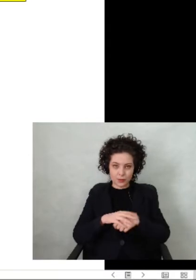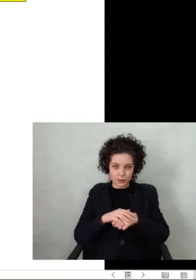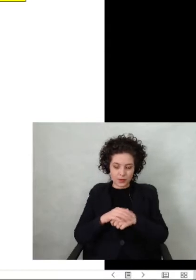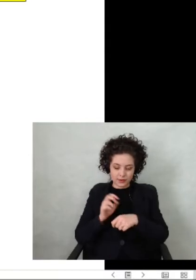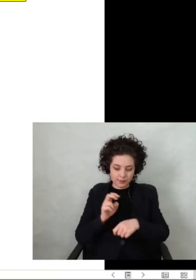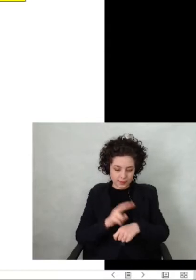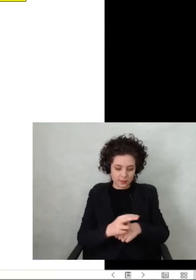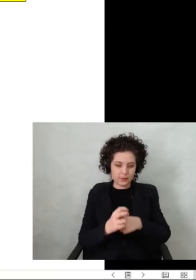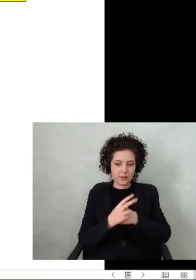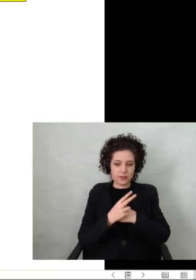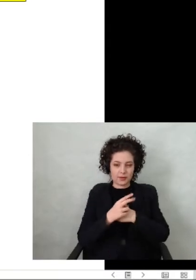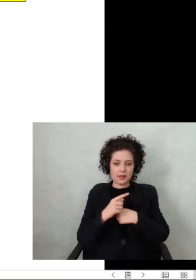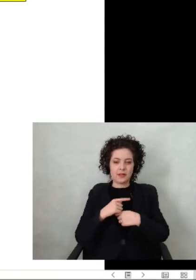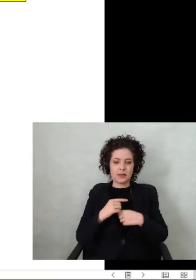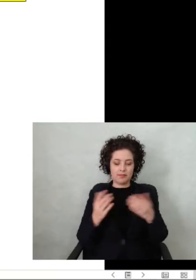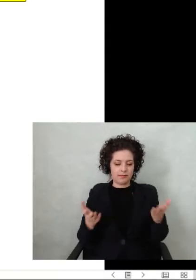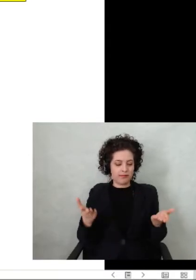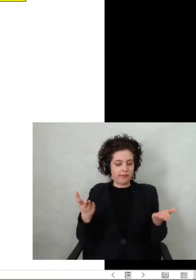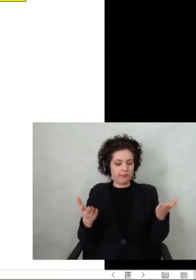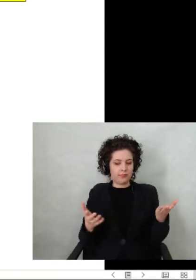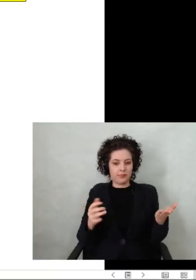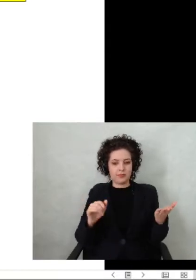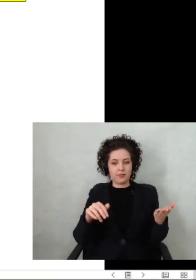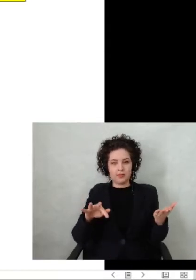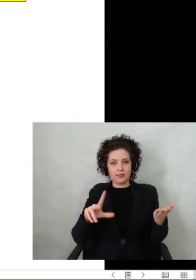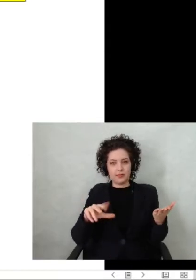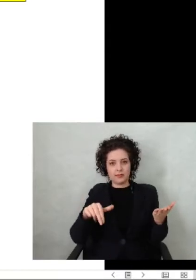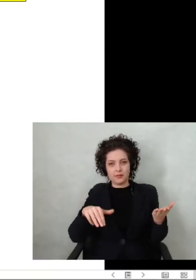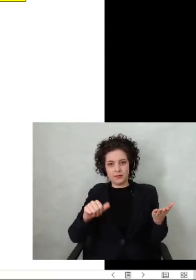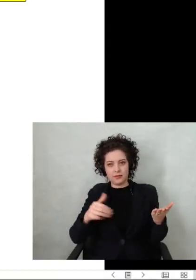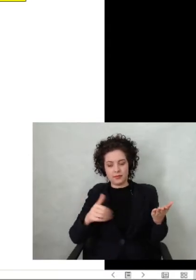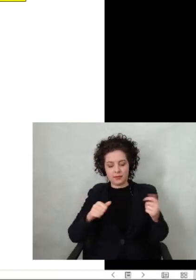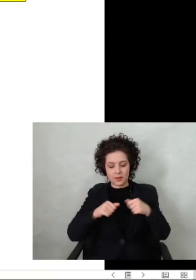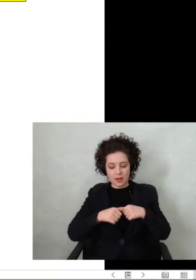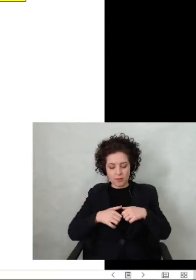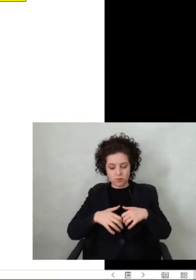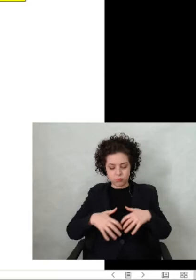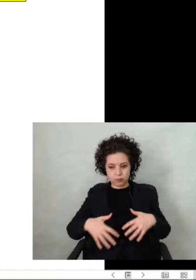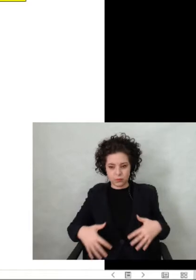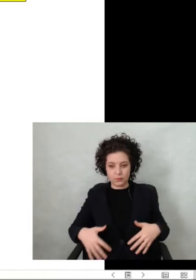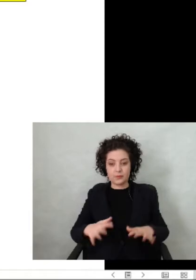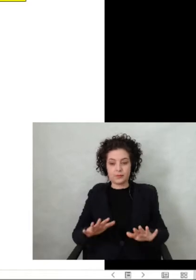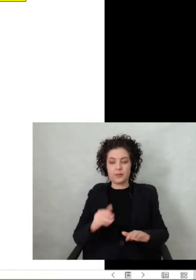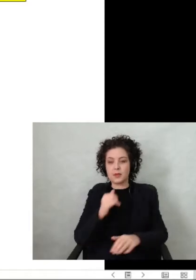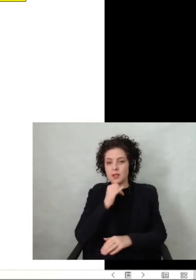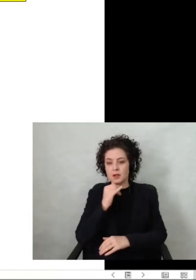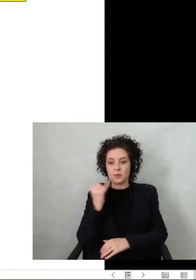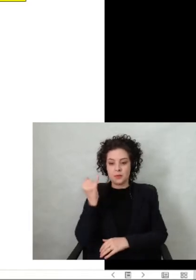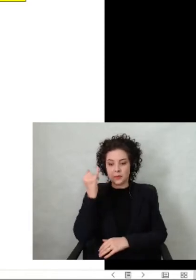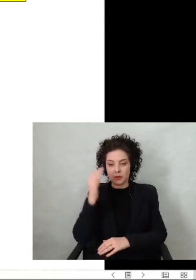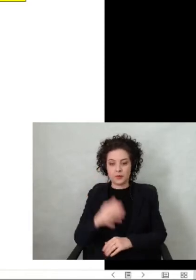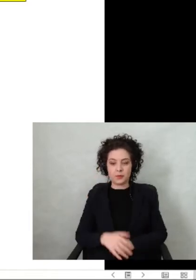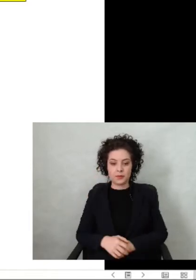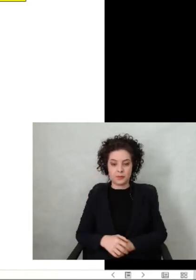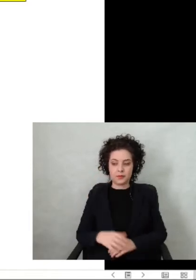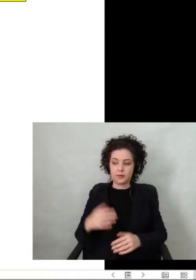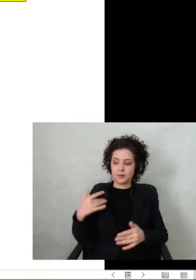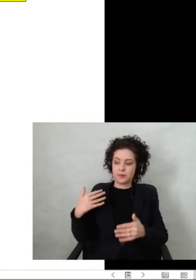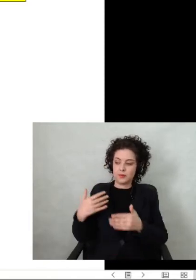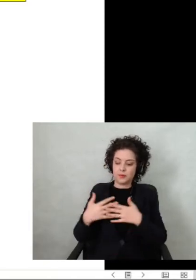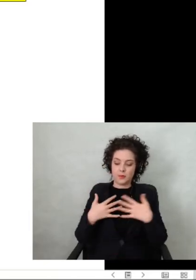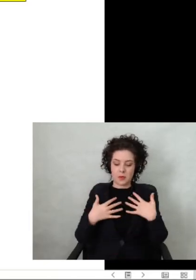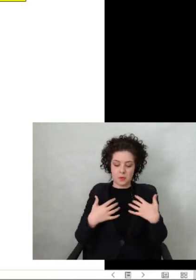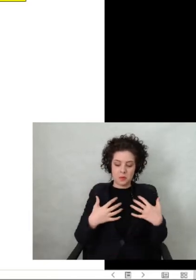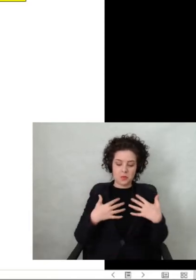inflamação. Isso que é mais importante. Né? A inflamação é importante. Vou dar um exemplo. História natural da pneumonia por pneumococos